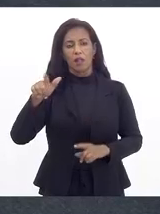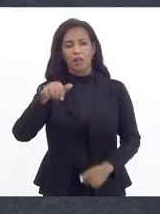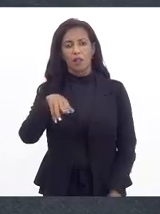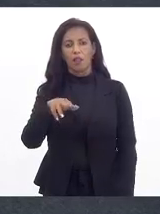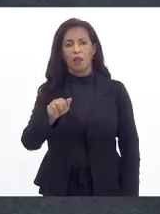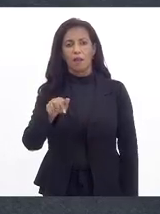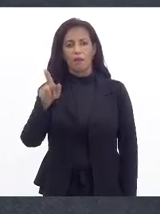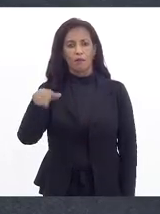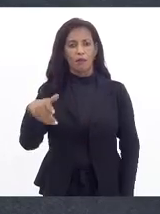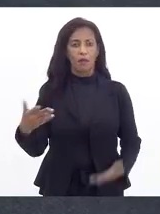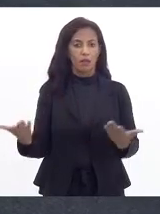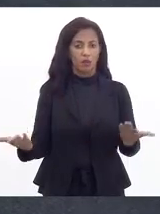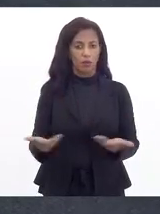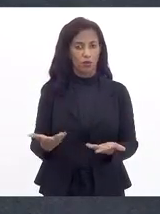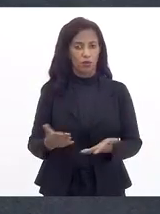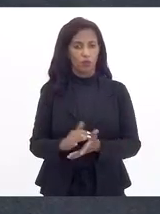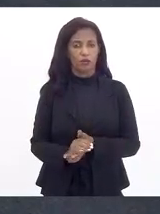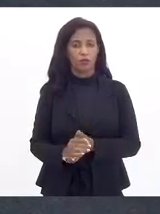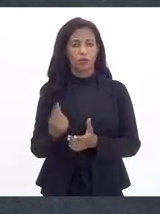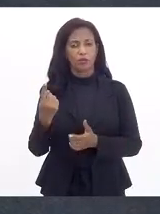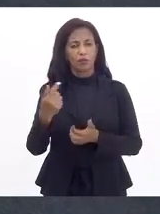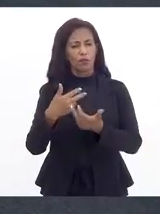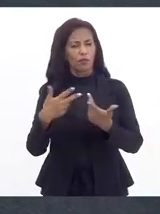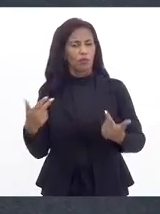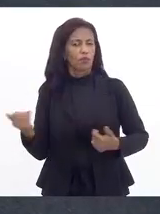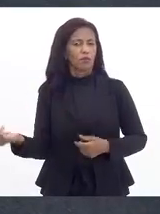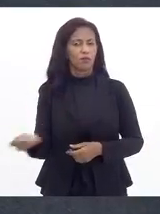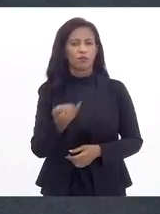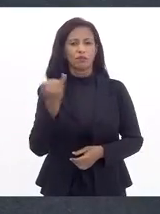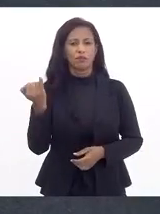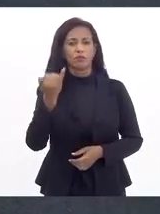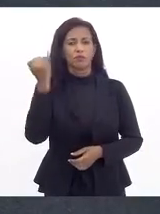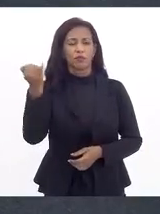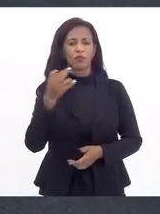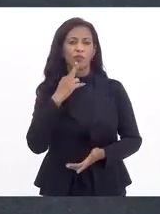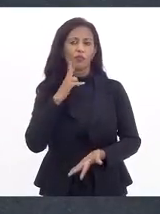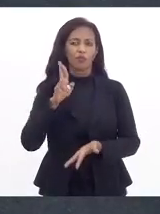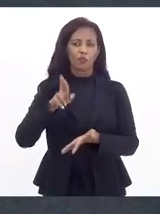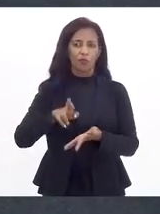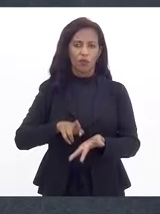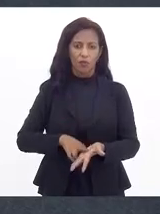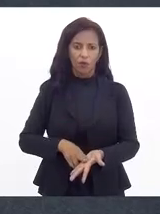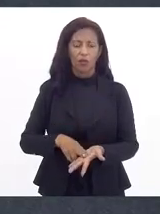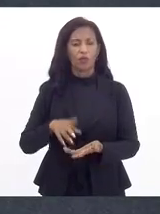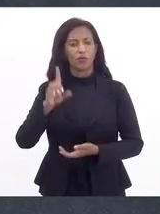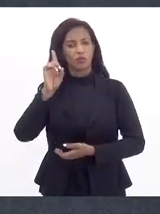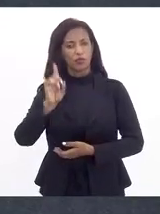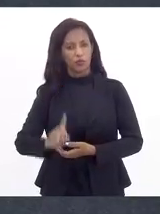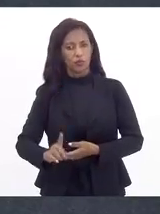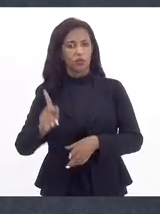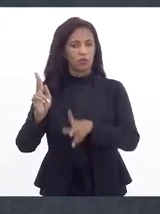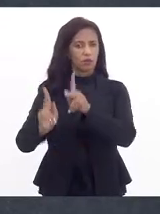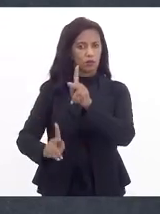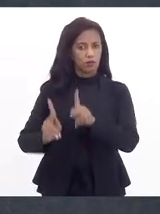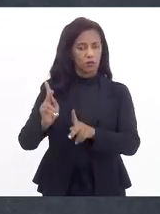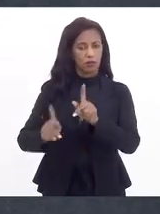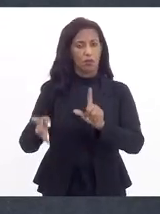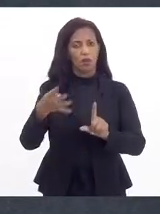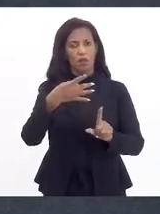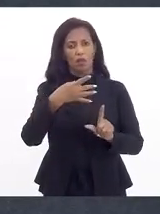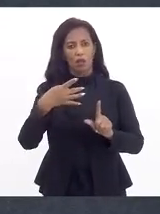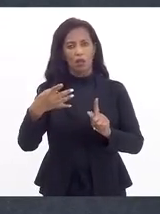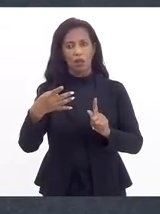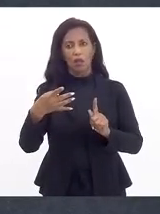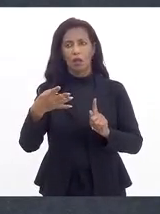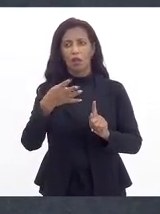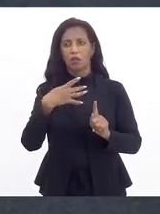no dia de hoje. Uma coisa super importante para que a gente reconheça os direitos da população LGBTQIA+.